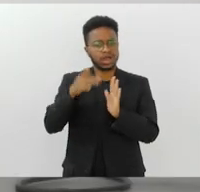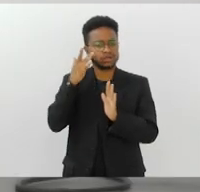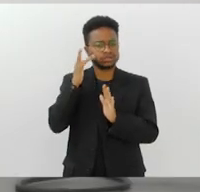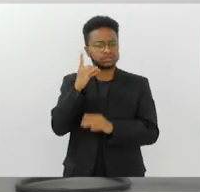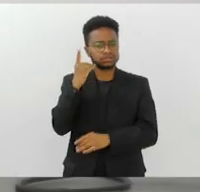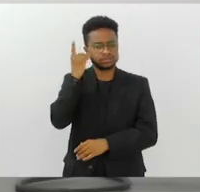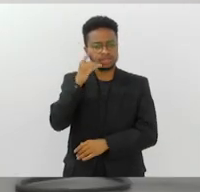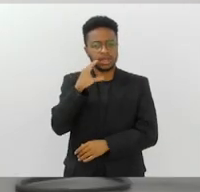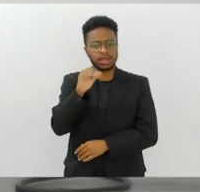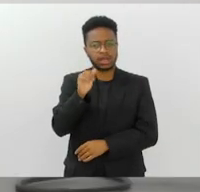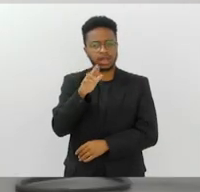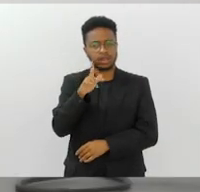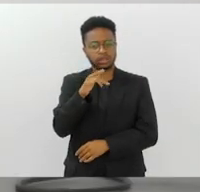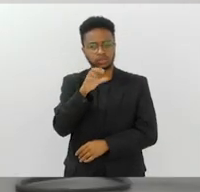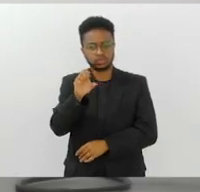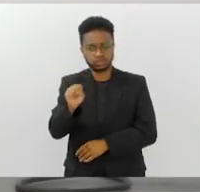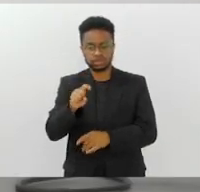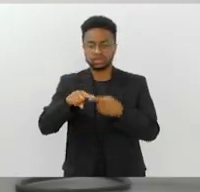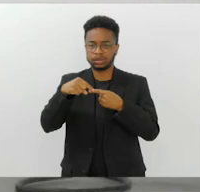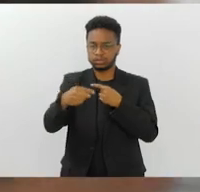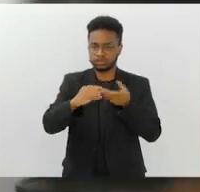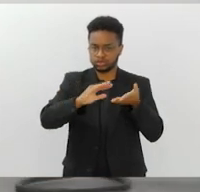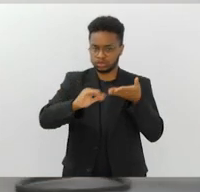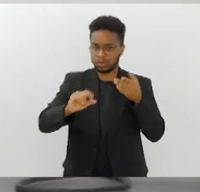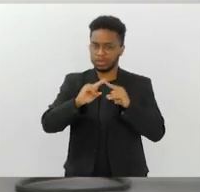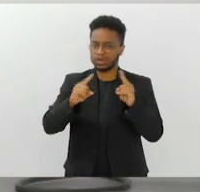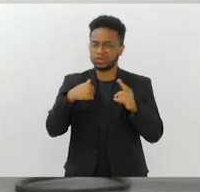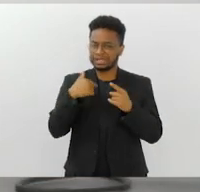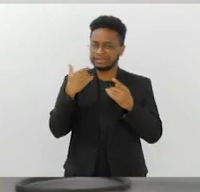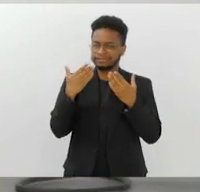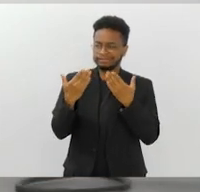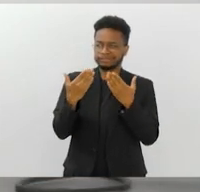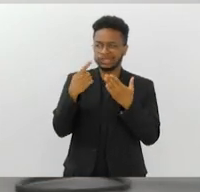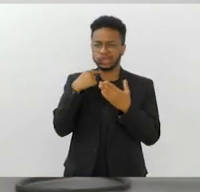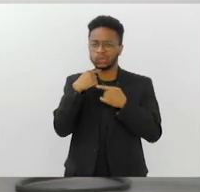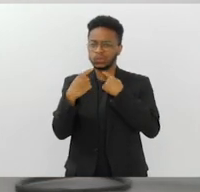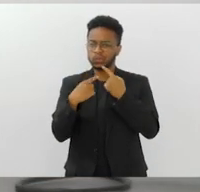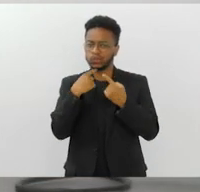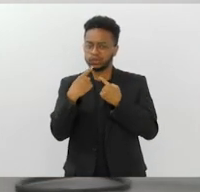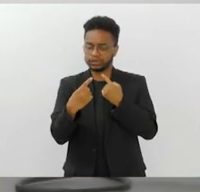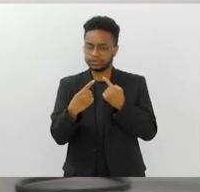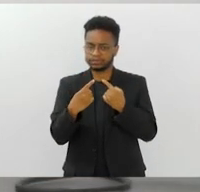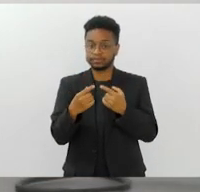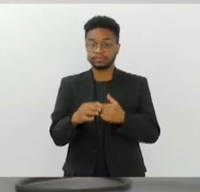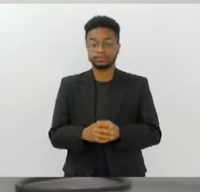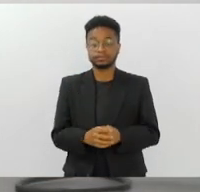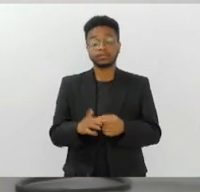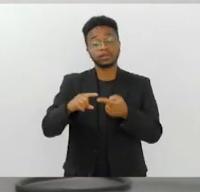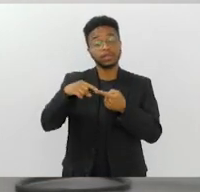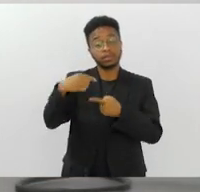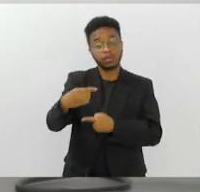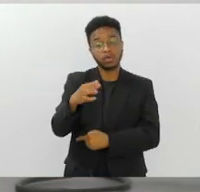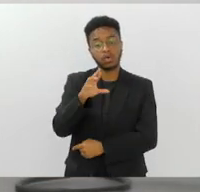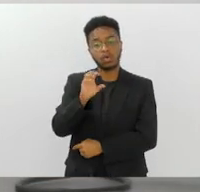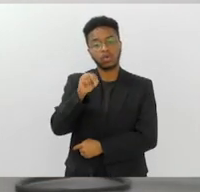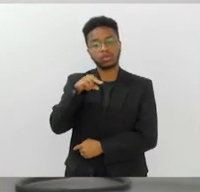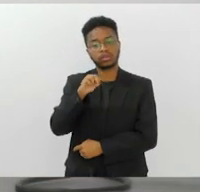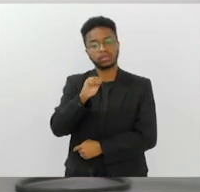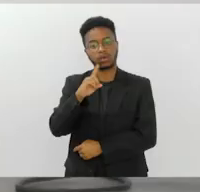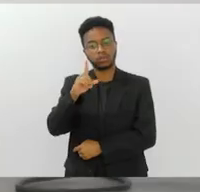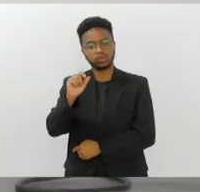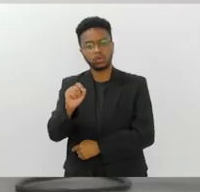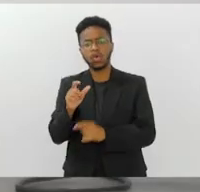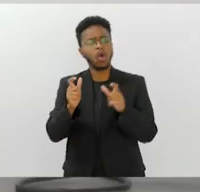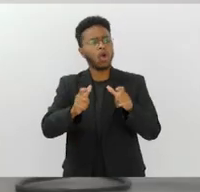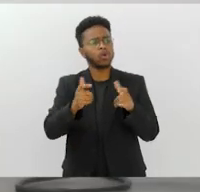BNH depois ele tirou e eu fiquei em dúvida em relação ao projeto depois o o Ronaldo do nosso gabinete Cadê